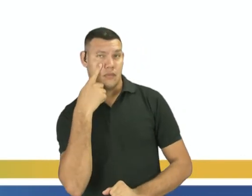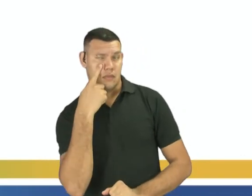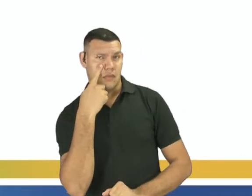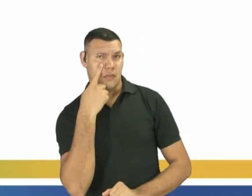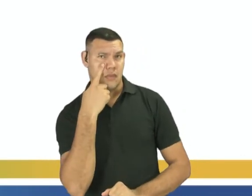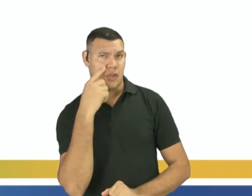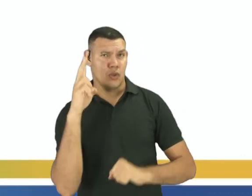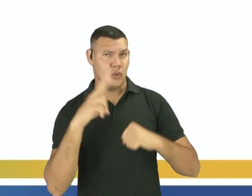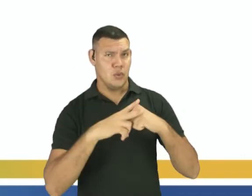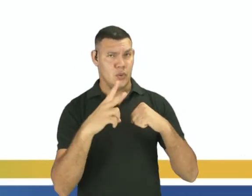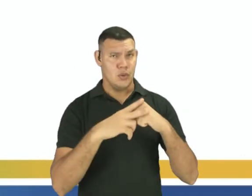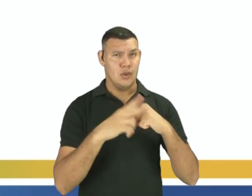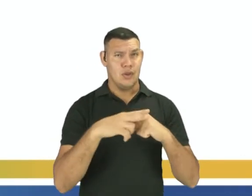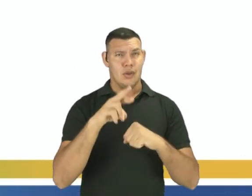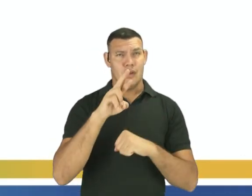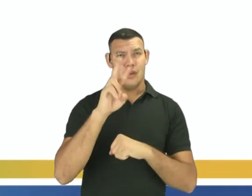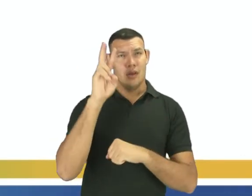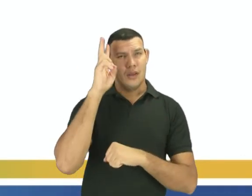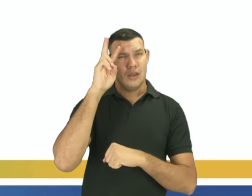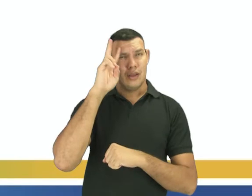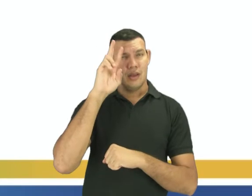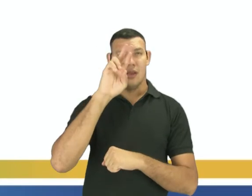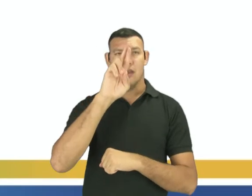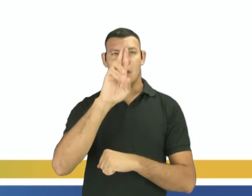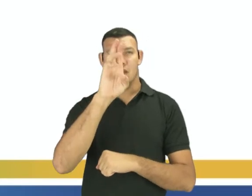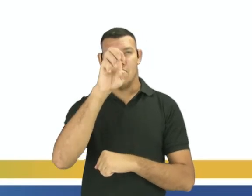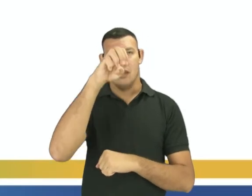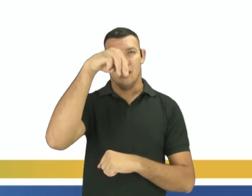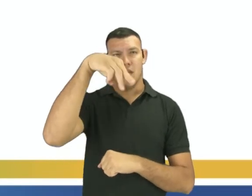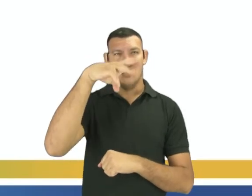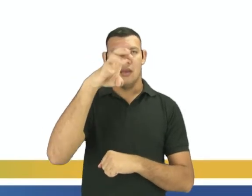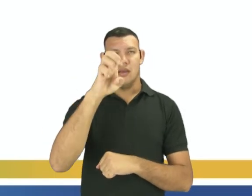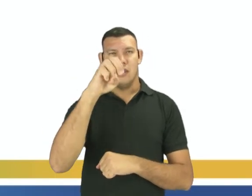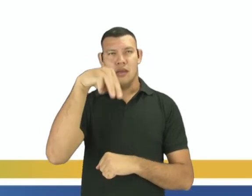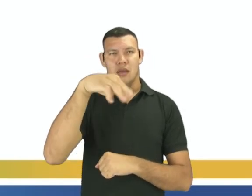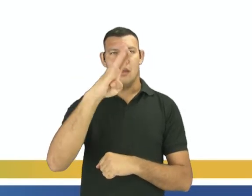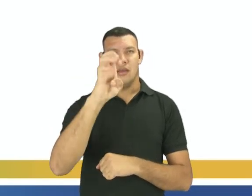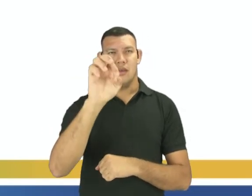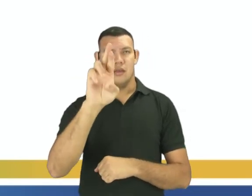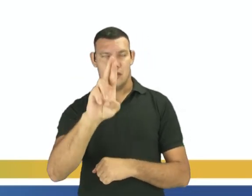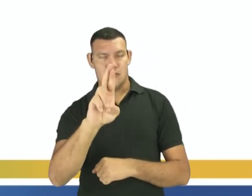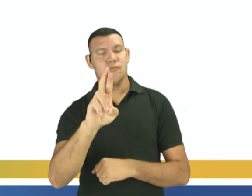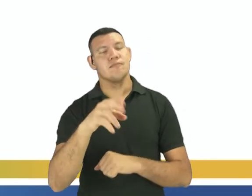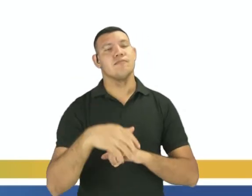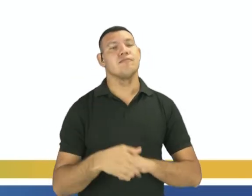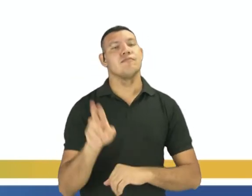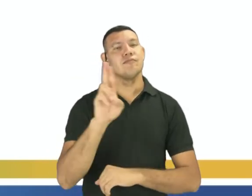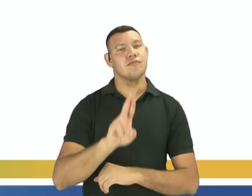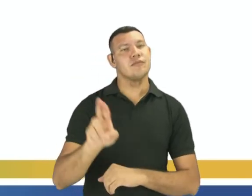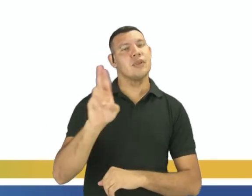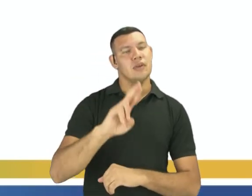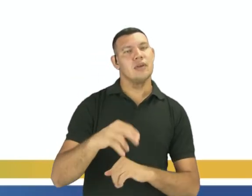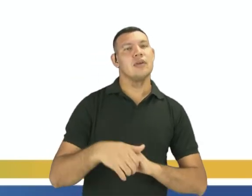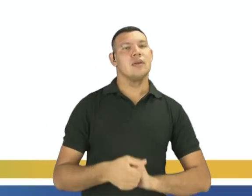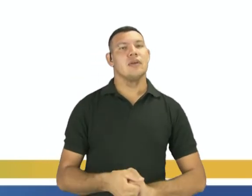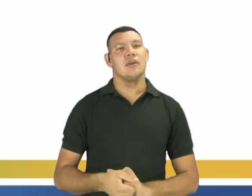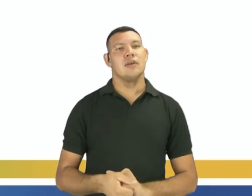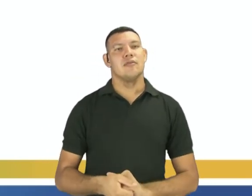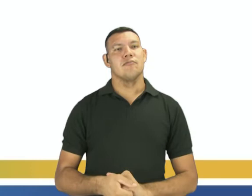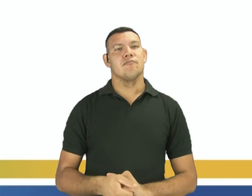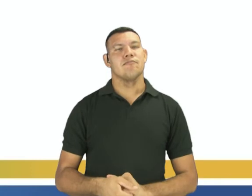usado no infinitivo. Eu tenho novamente outro exemplo. I remember reading it somewhere. Eu lembro de